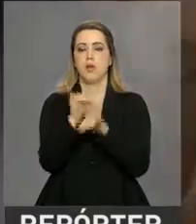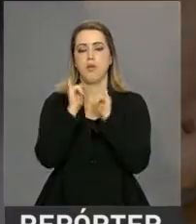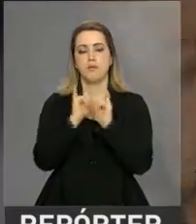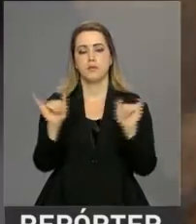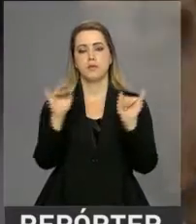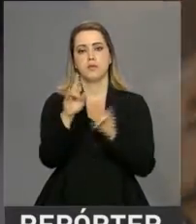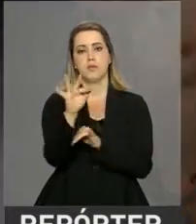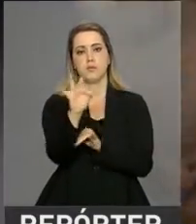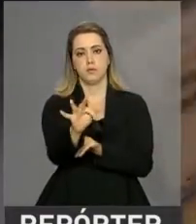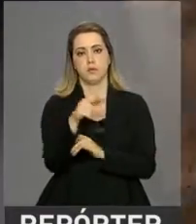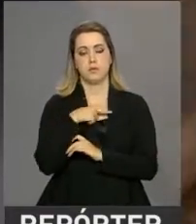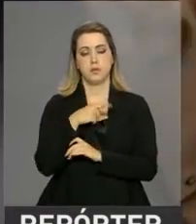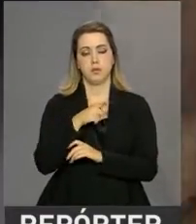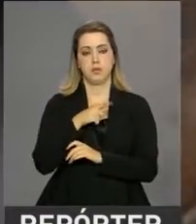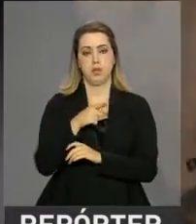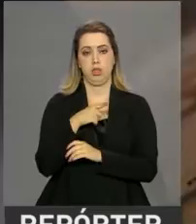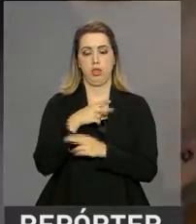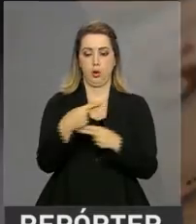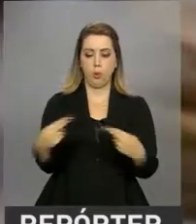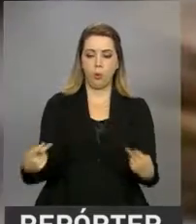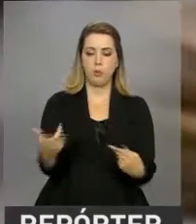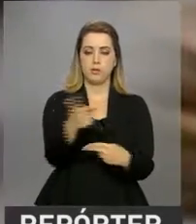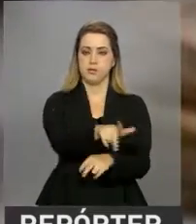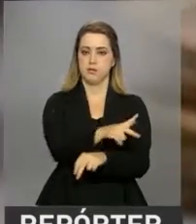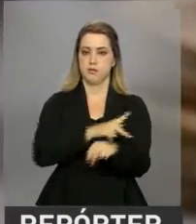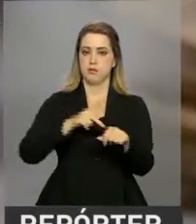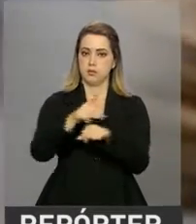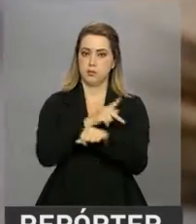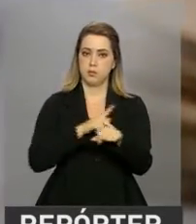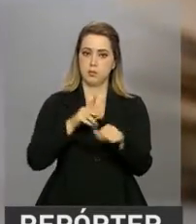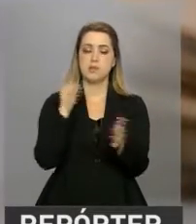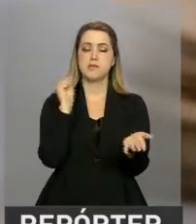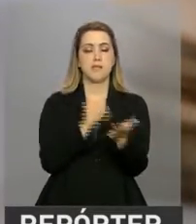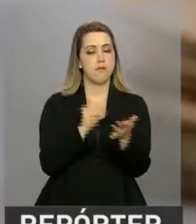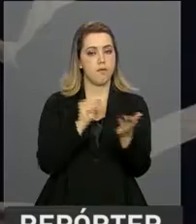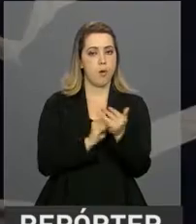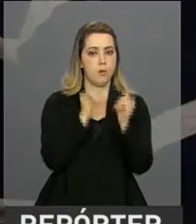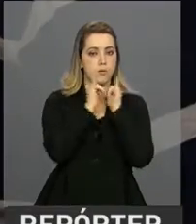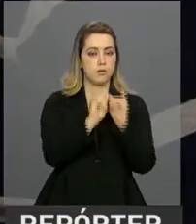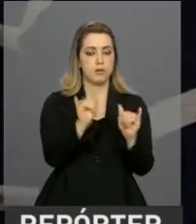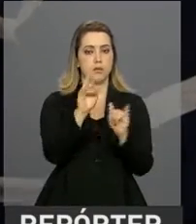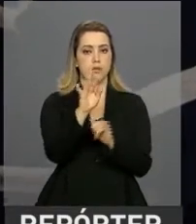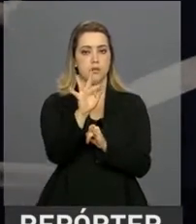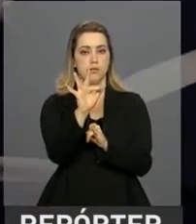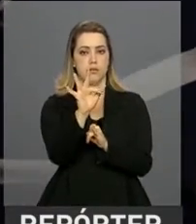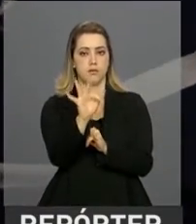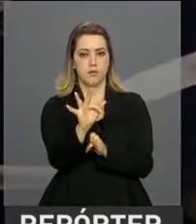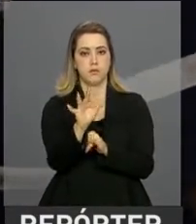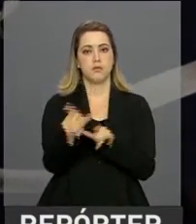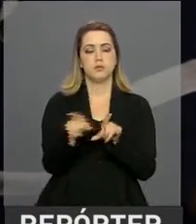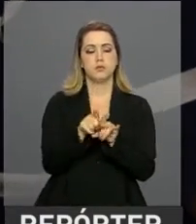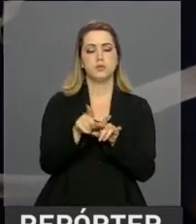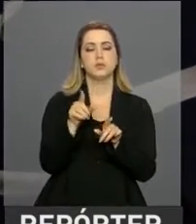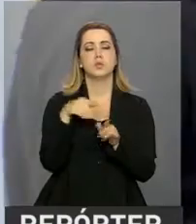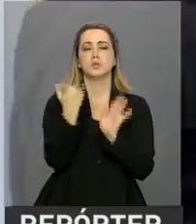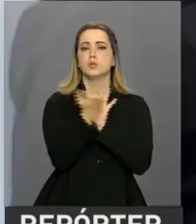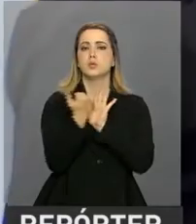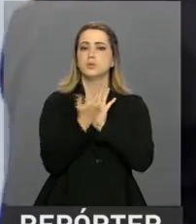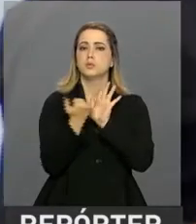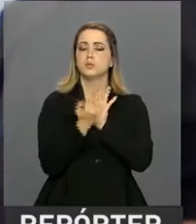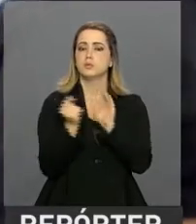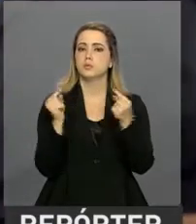recursos no exterior não declarados à receita federal terminou nesta segunda feira o programa teve como